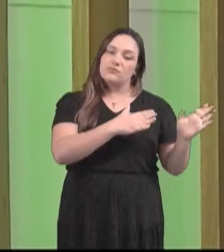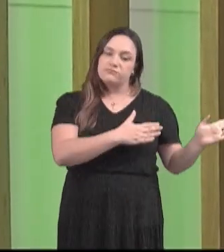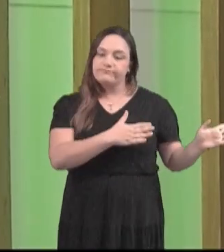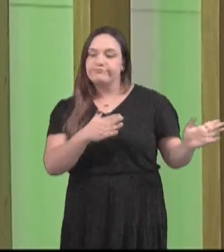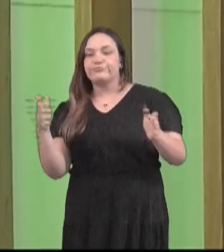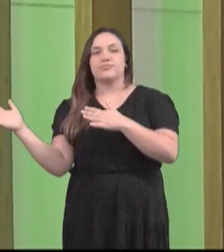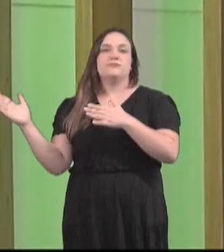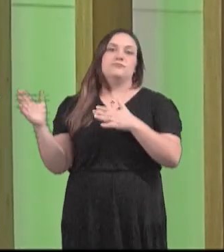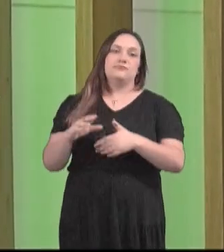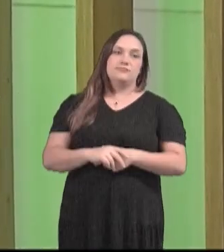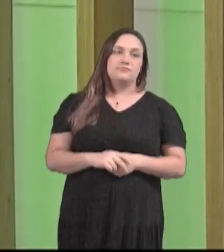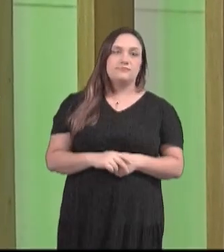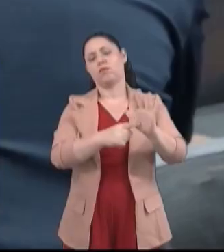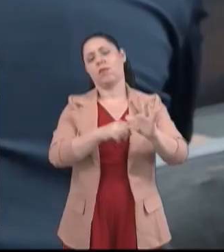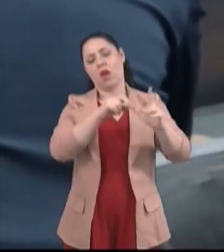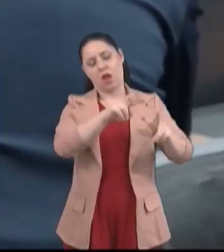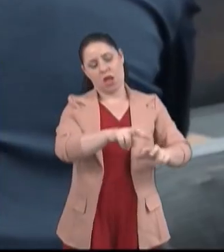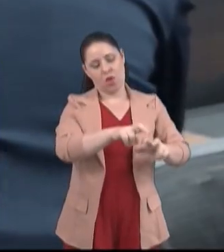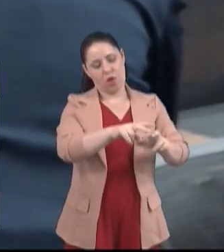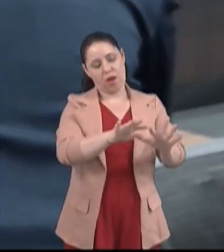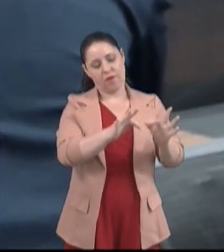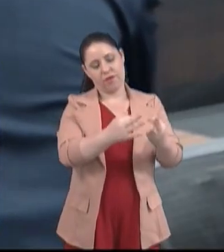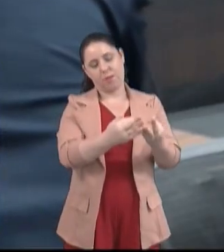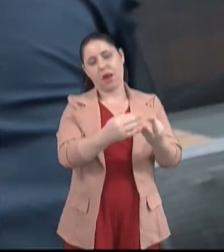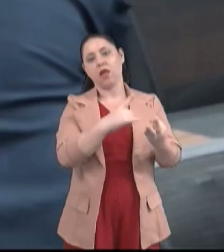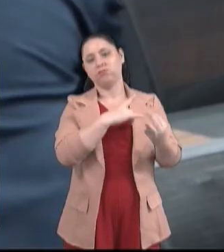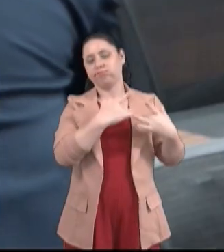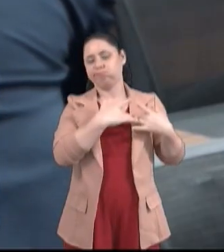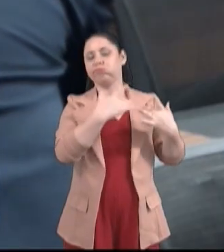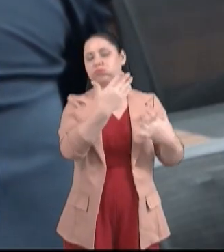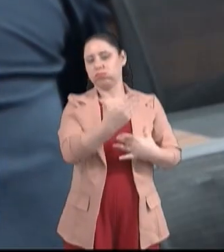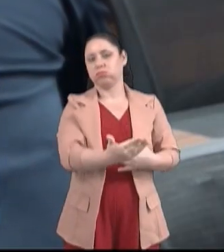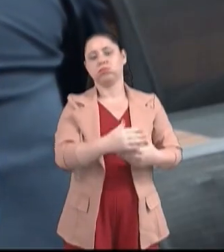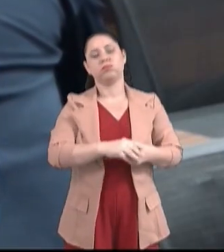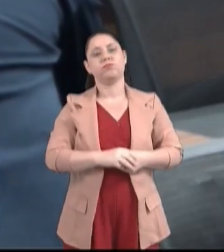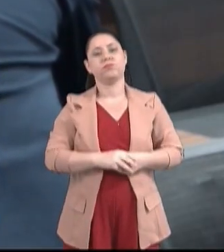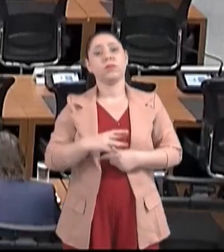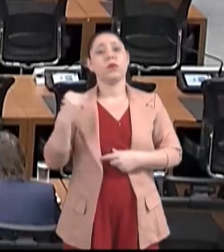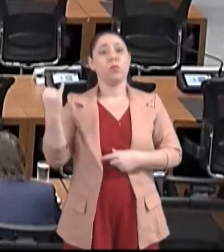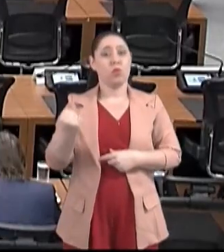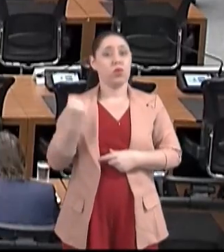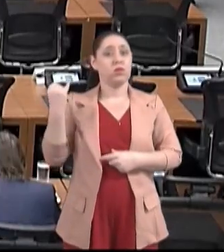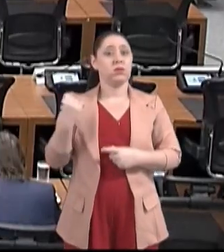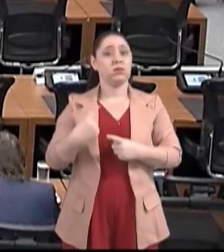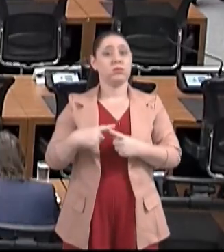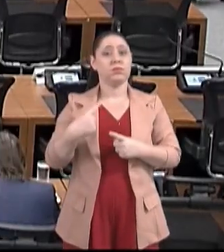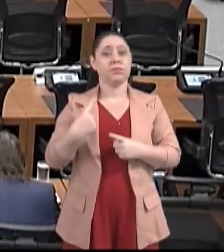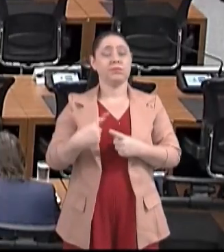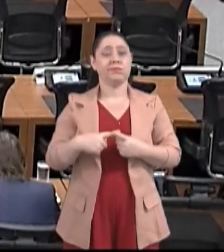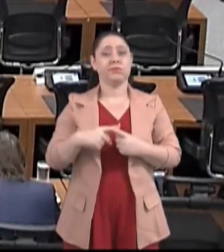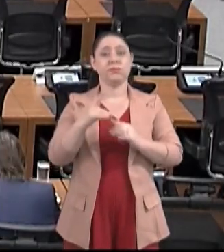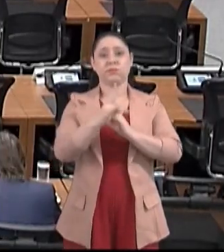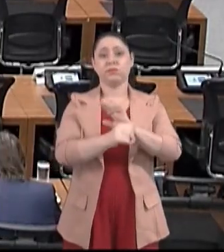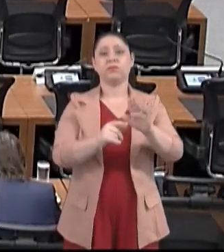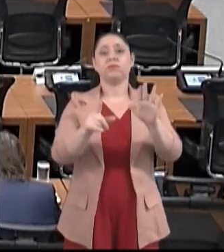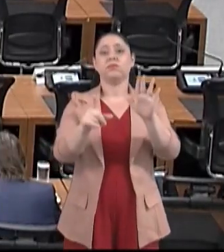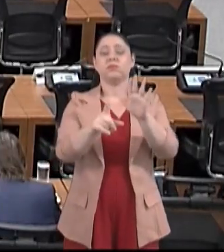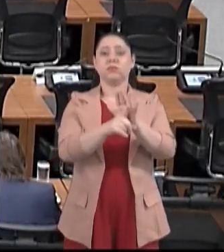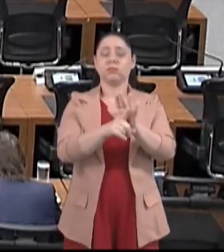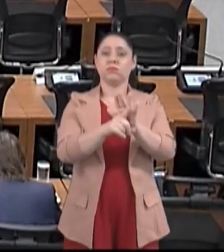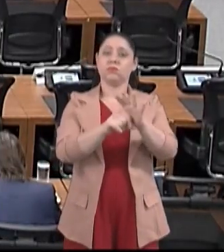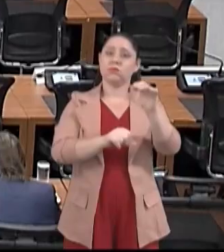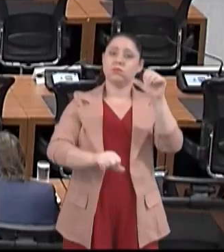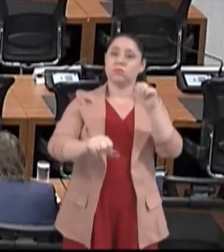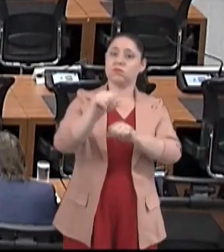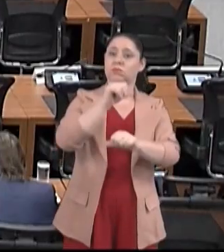tramitação acelerada dessa matéria. Portanto, dada a importância desse projeto transformado